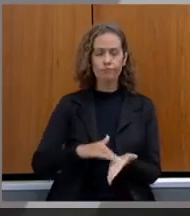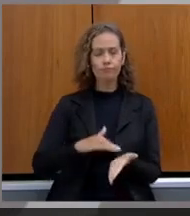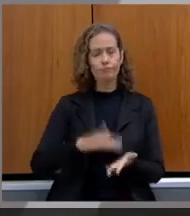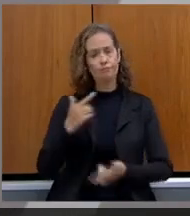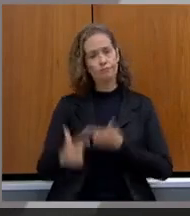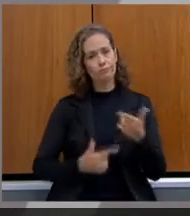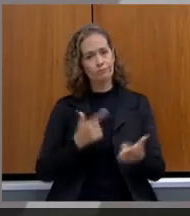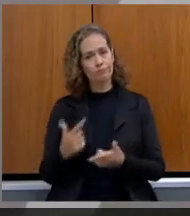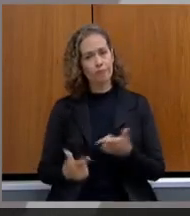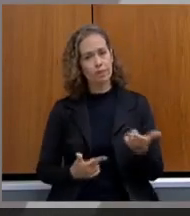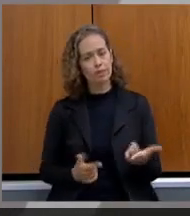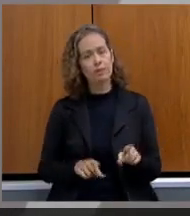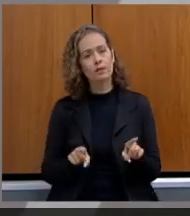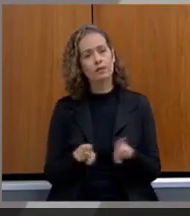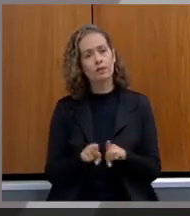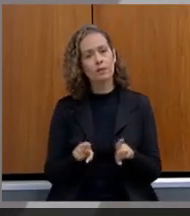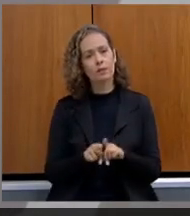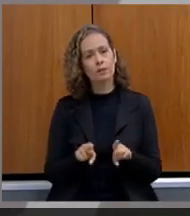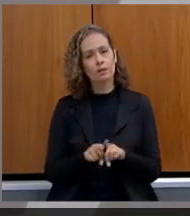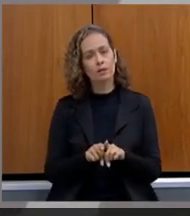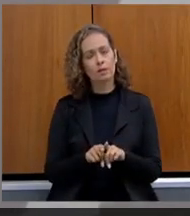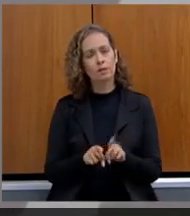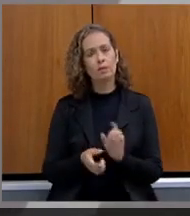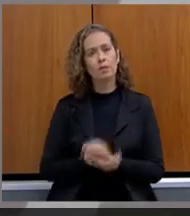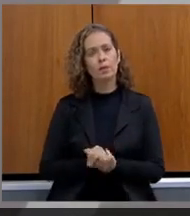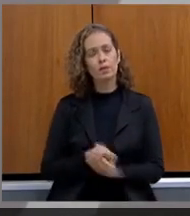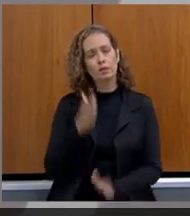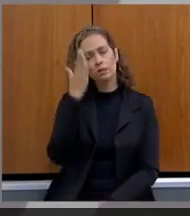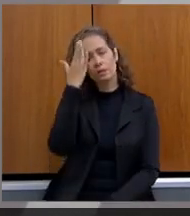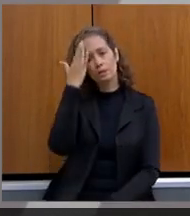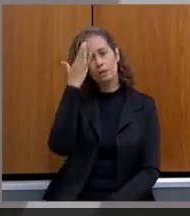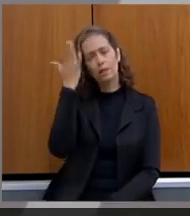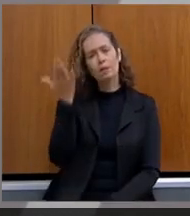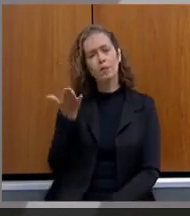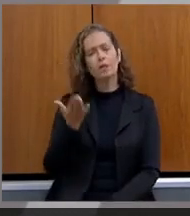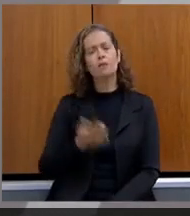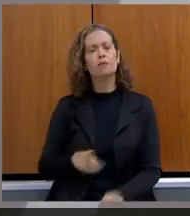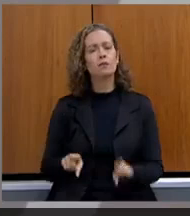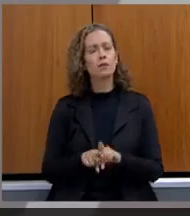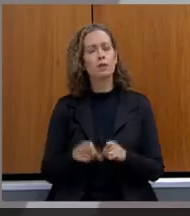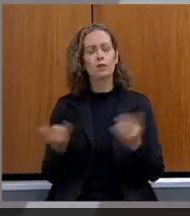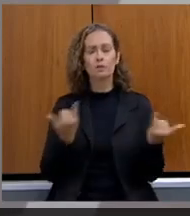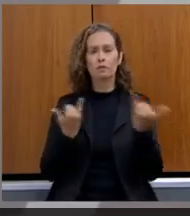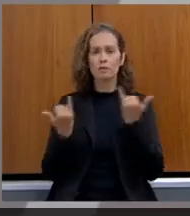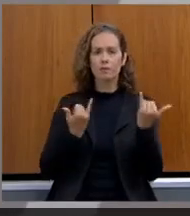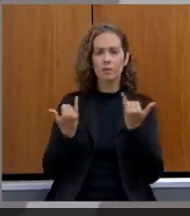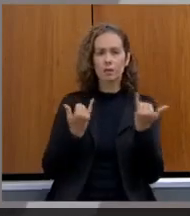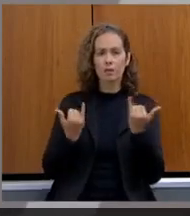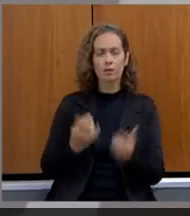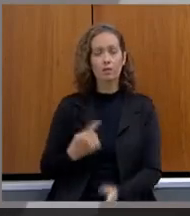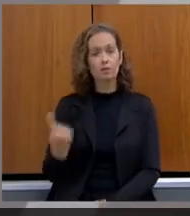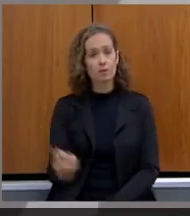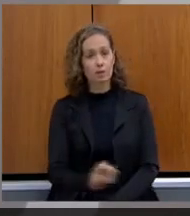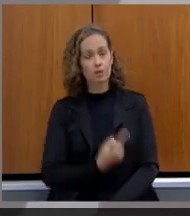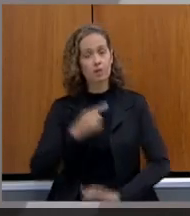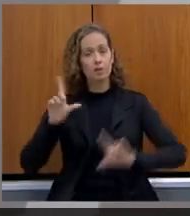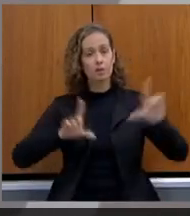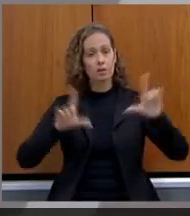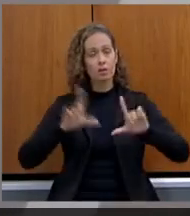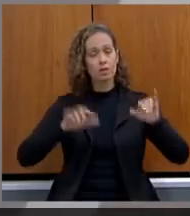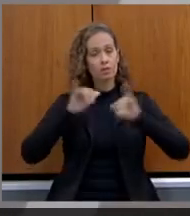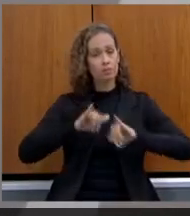e por fim não poderia aqui embora mesmo sabendo dos dados mas para efeito que estamos transmitindo via televisão